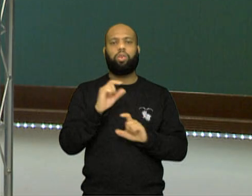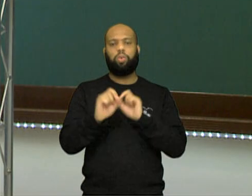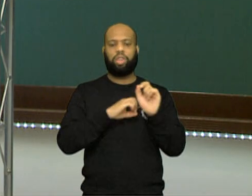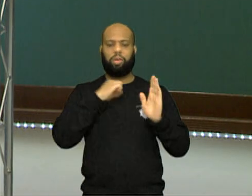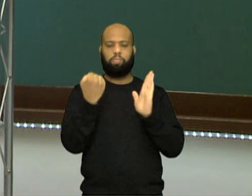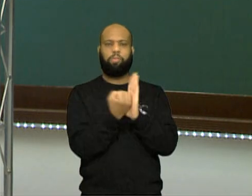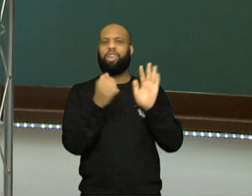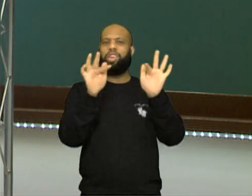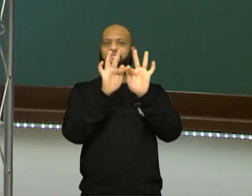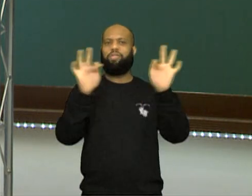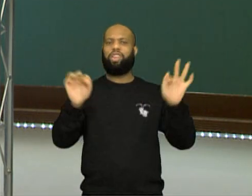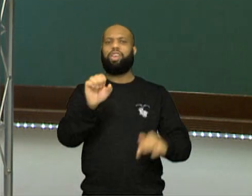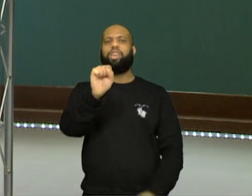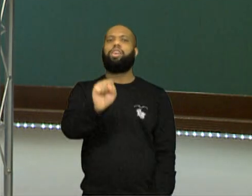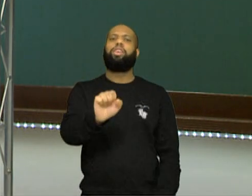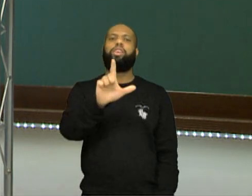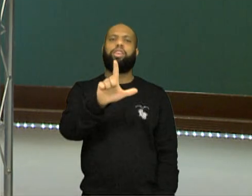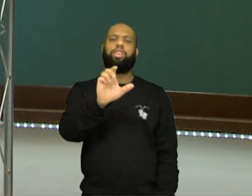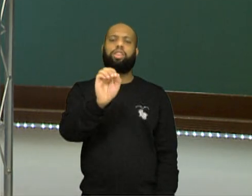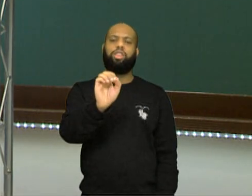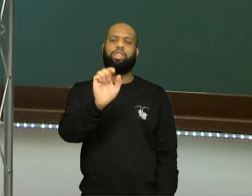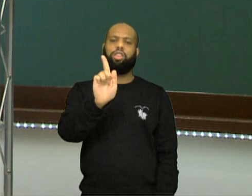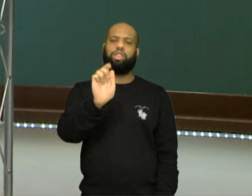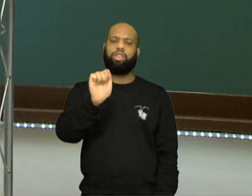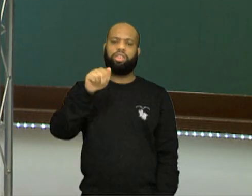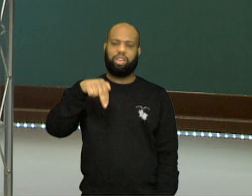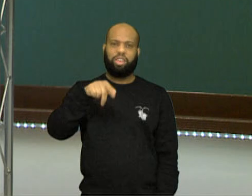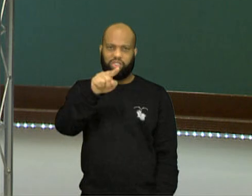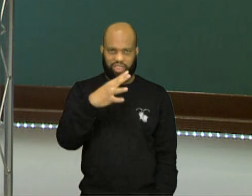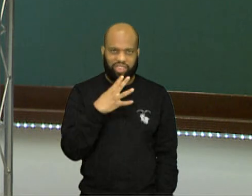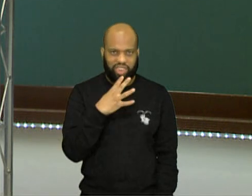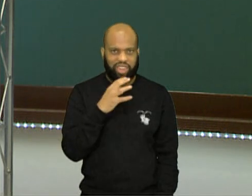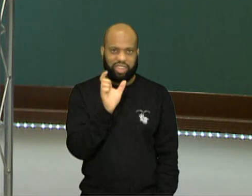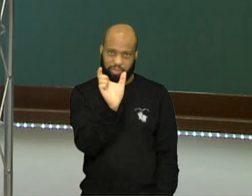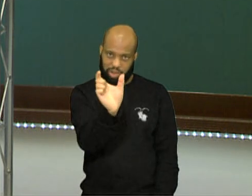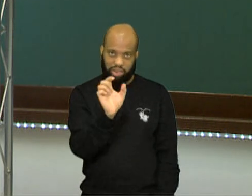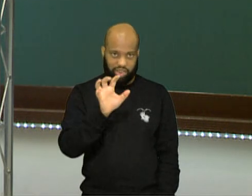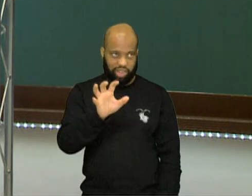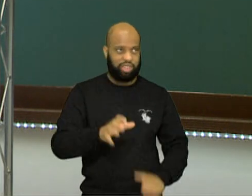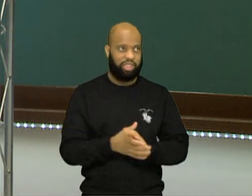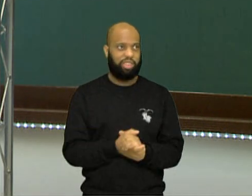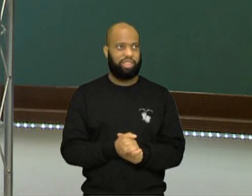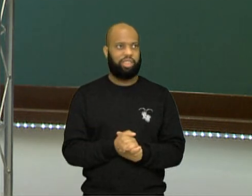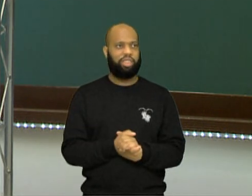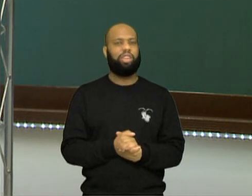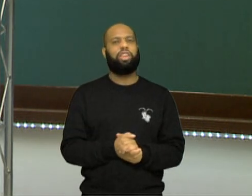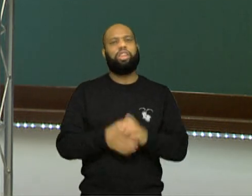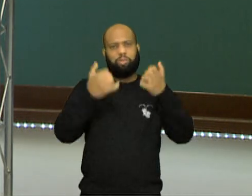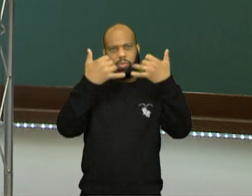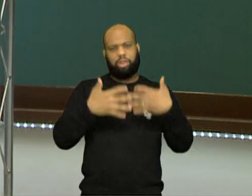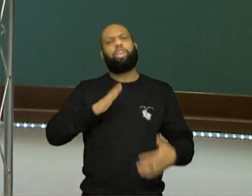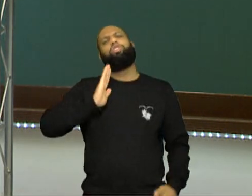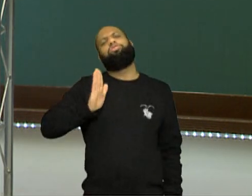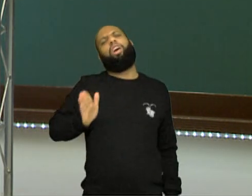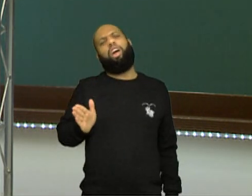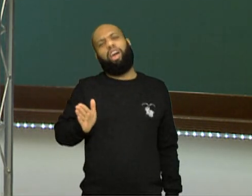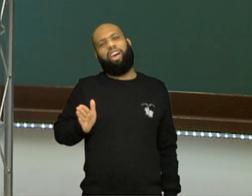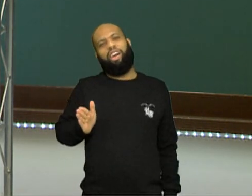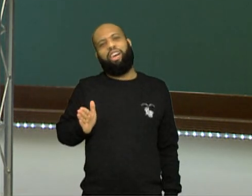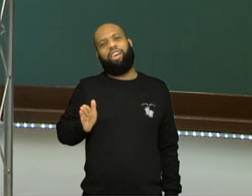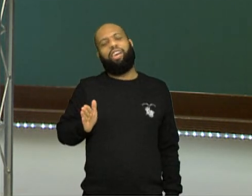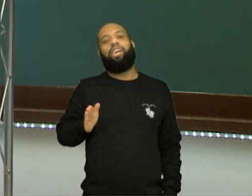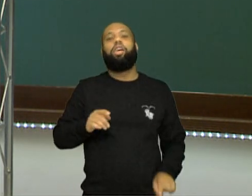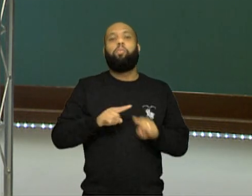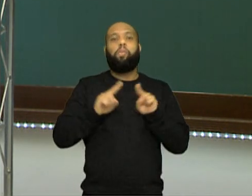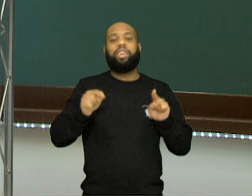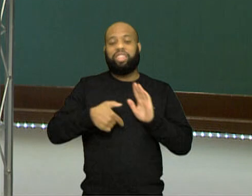slogan. É, o que é o slogan? Já ouviram falar nessa palavra? É, não, não vale. Eu falei agora há pouco. Eu sei que eu falei agora há pouco, né? Mas essa não